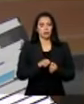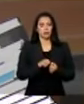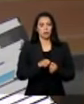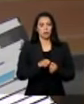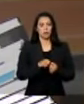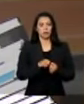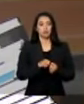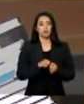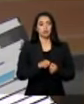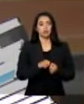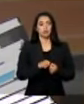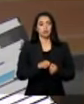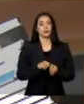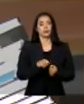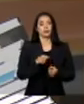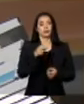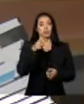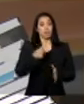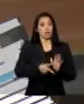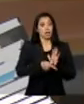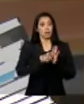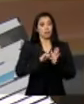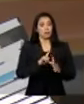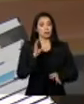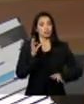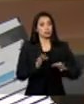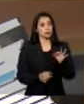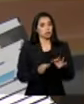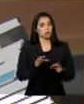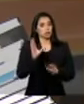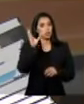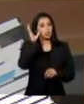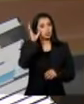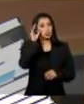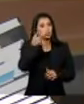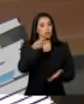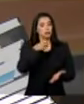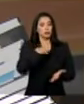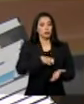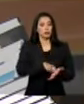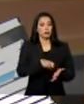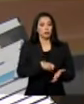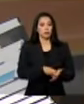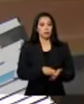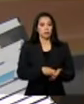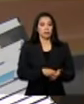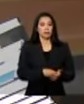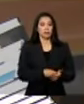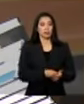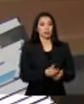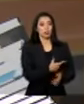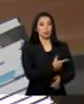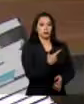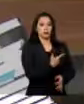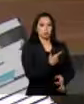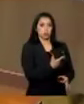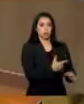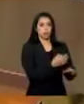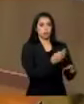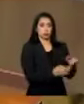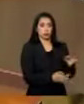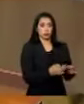prisão antes do trânsito em julgado de decisão condenatória proferida em segunda instância.